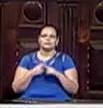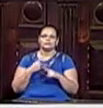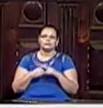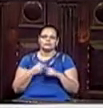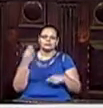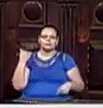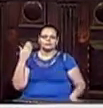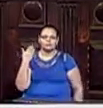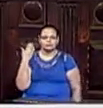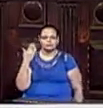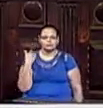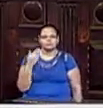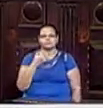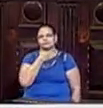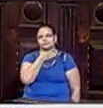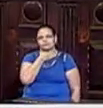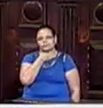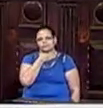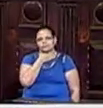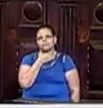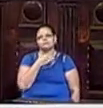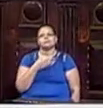na época das crises,